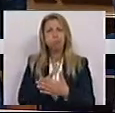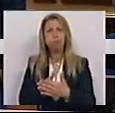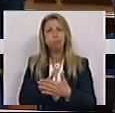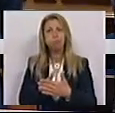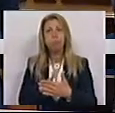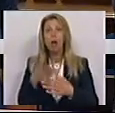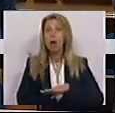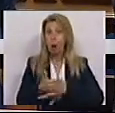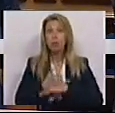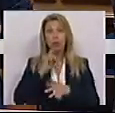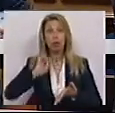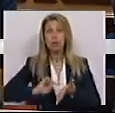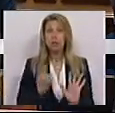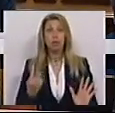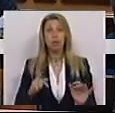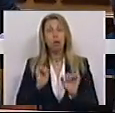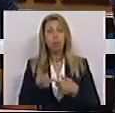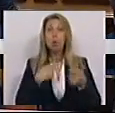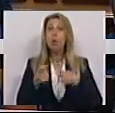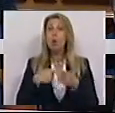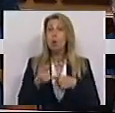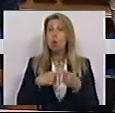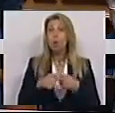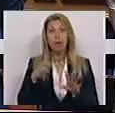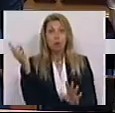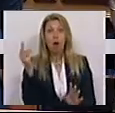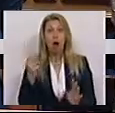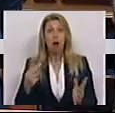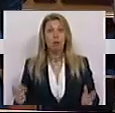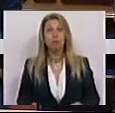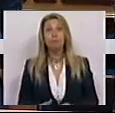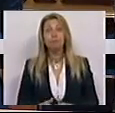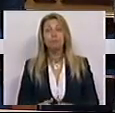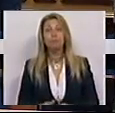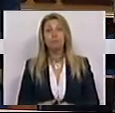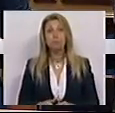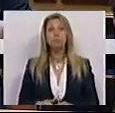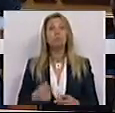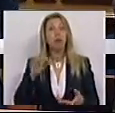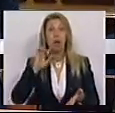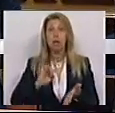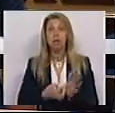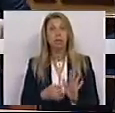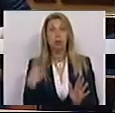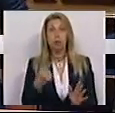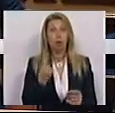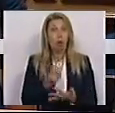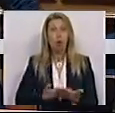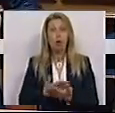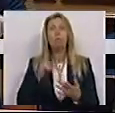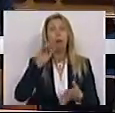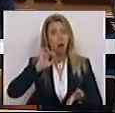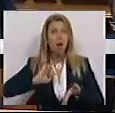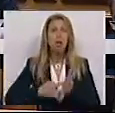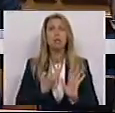a um setor essencial, que é o comércio de arte, e que é essencial para a nossa economia, mas também essencial